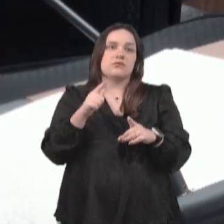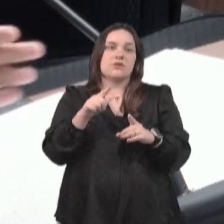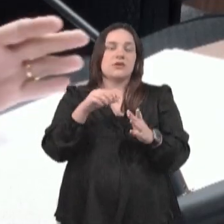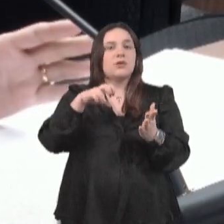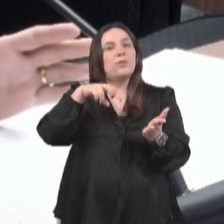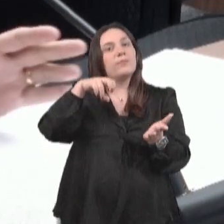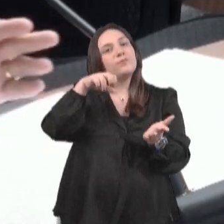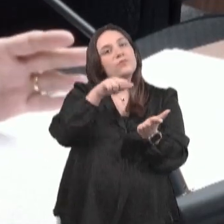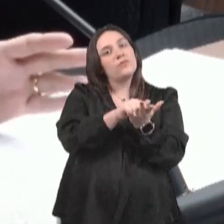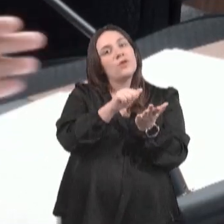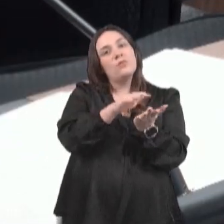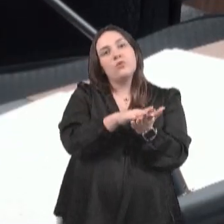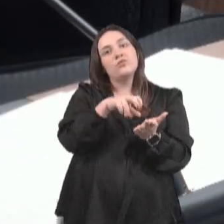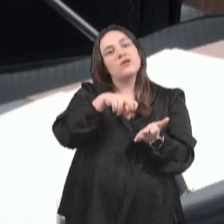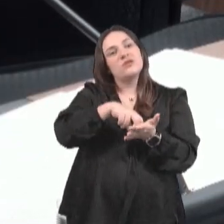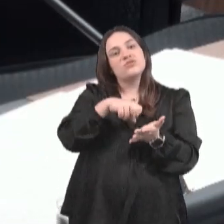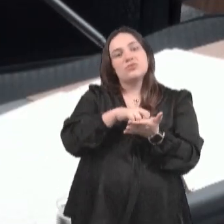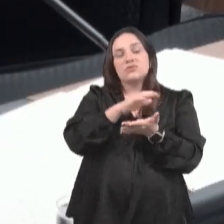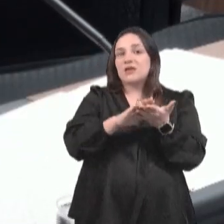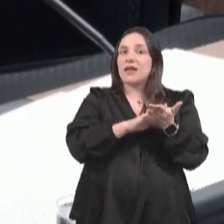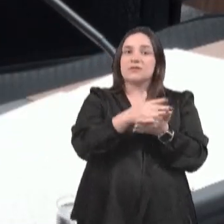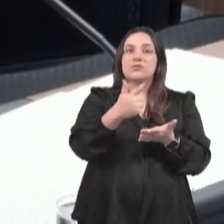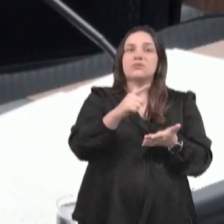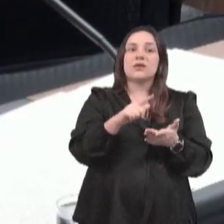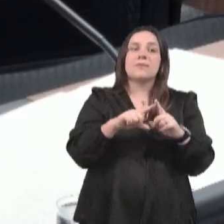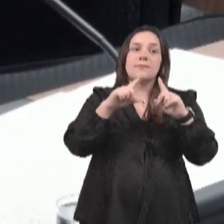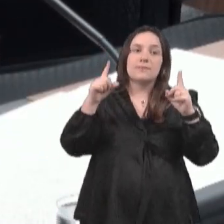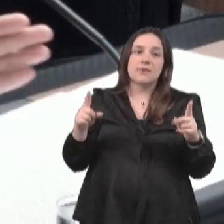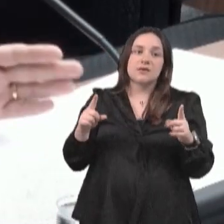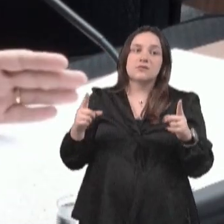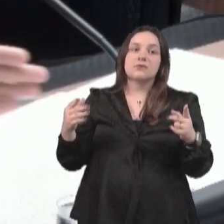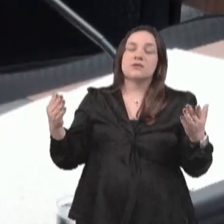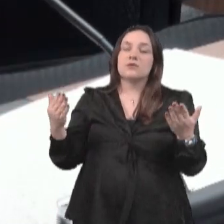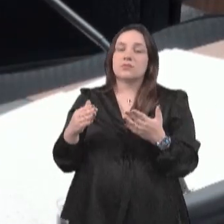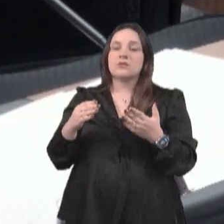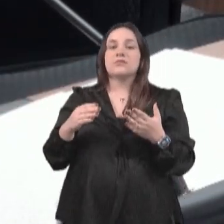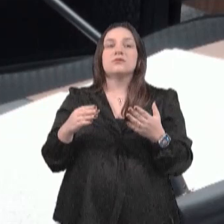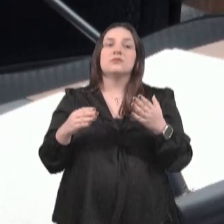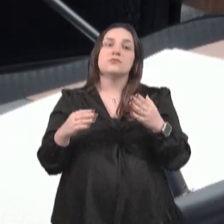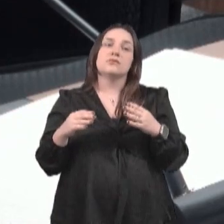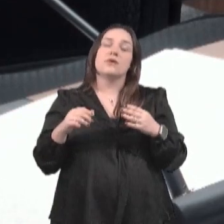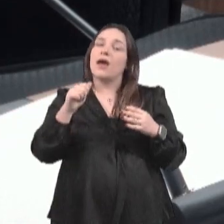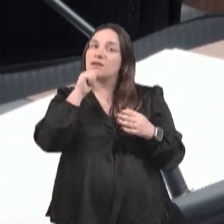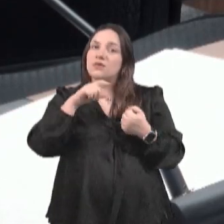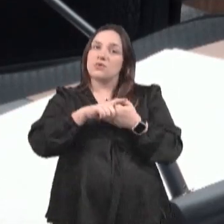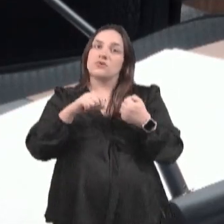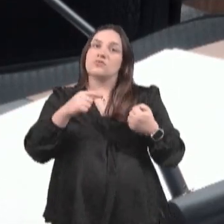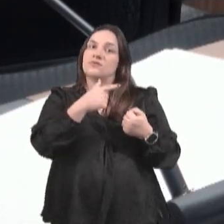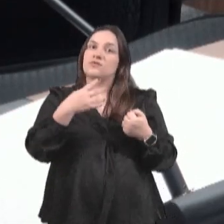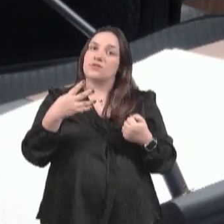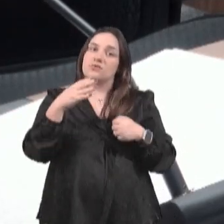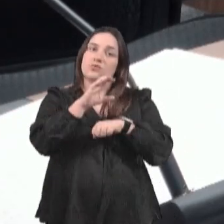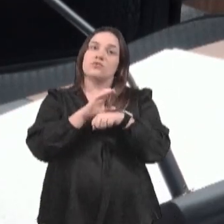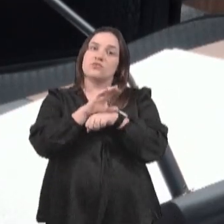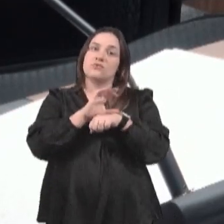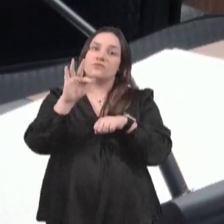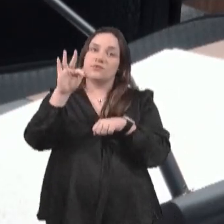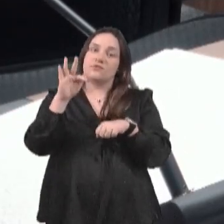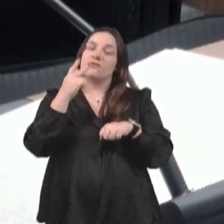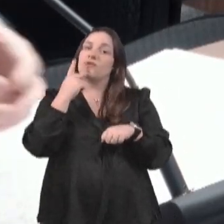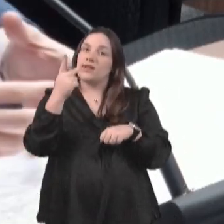sanção aplicável, multa e nem nada. E a Comissão de Constituição e Justiça, apesar do artigo 24 da Constituição